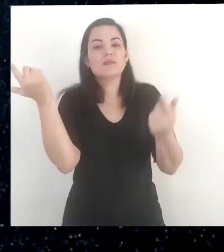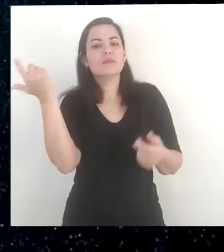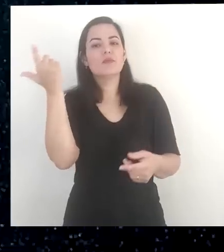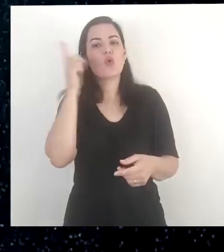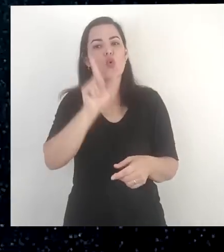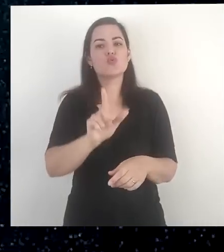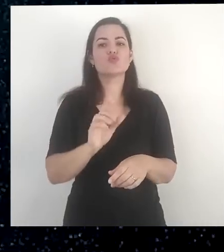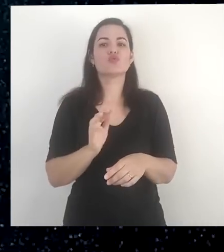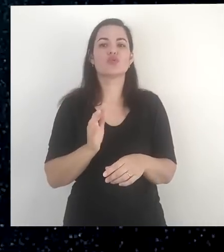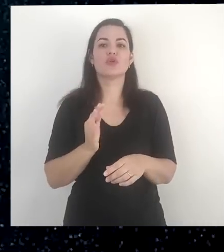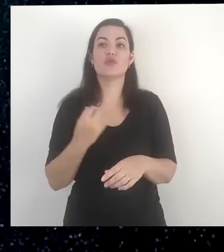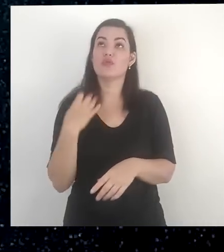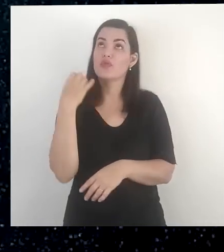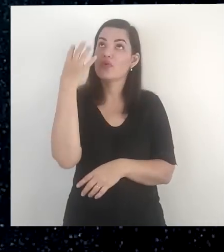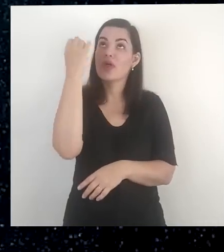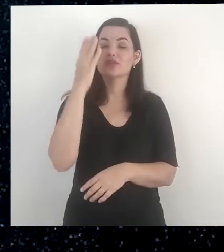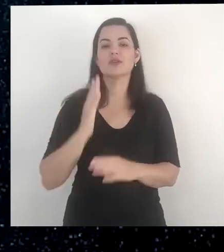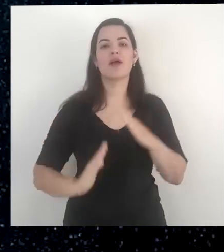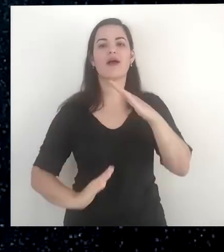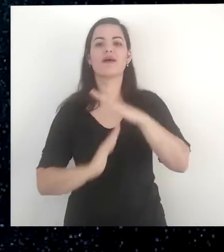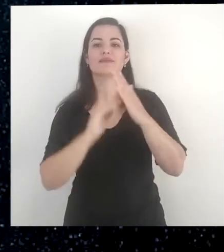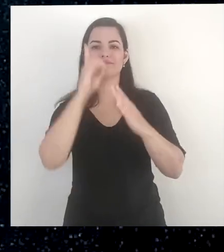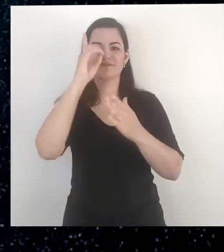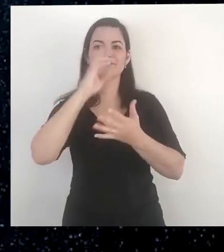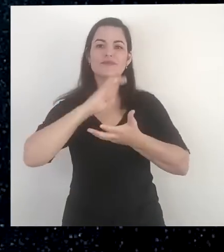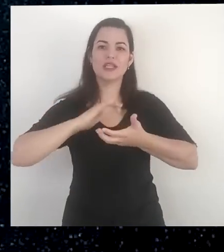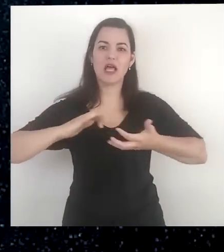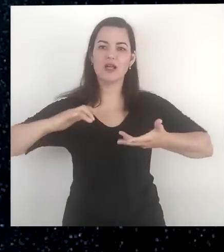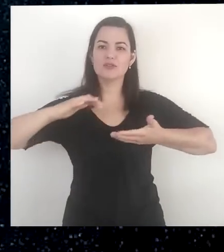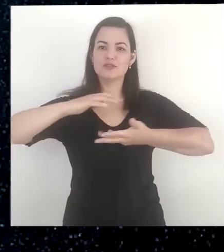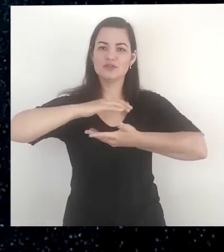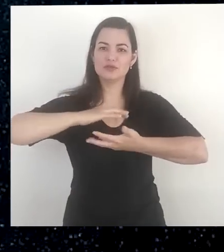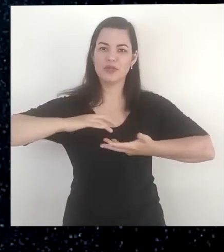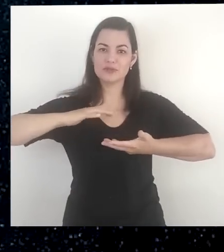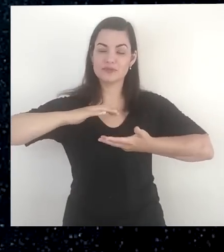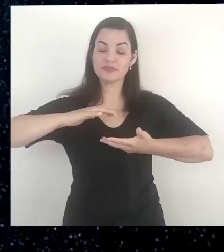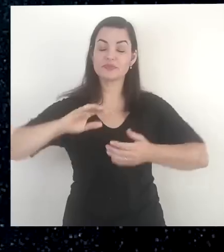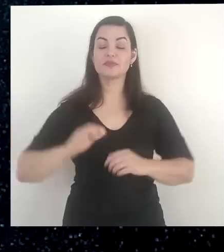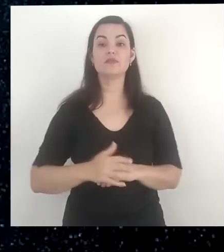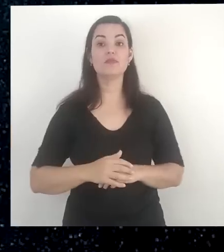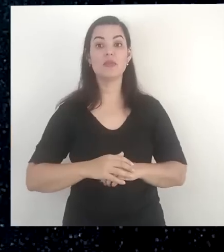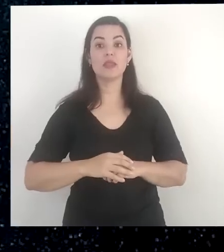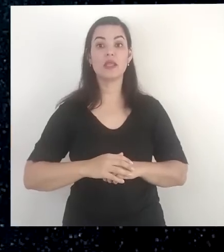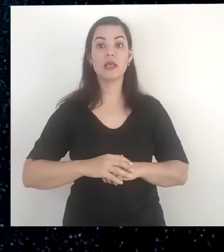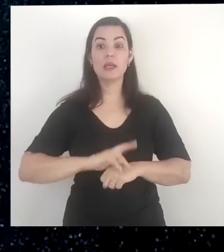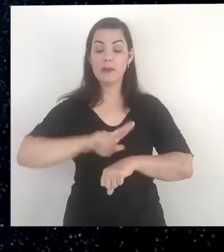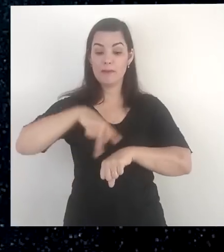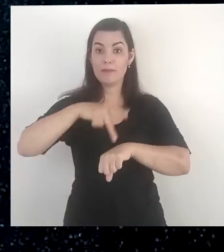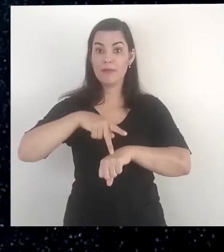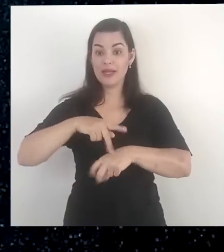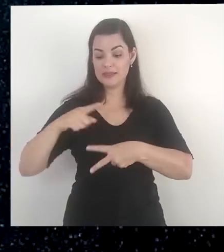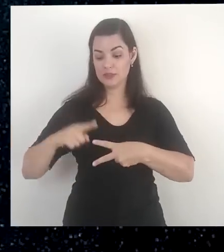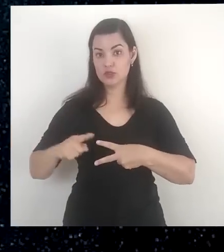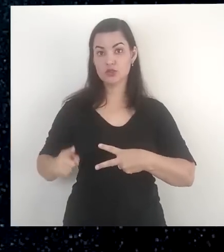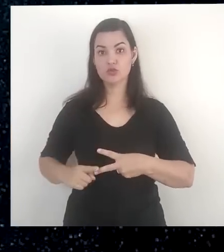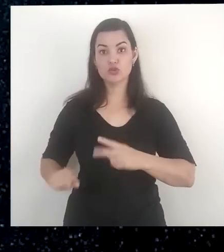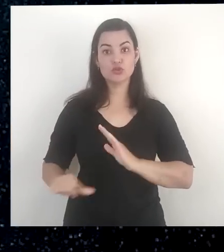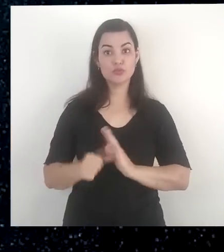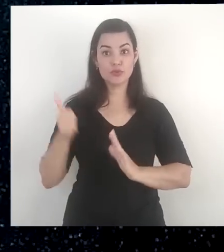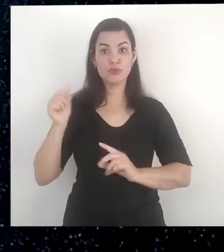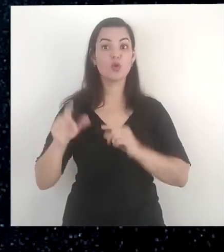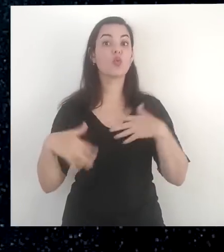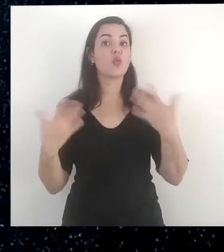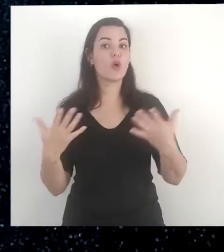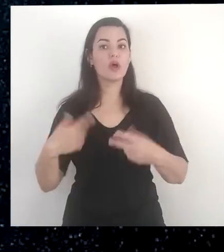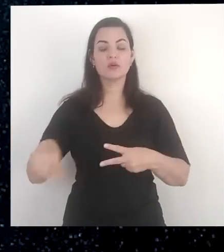realizar algumas viagens espaciais. Os primeiros países, né, que conseguiram isso